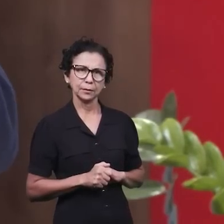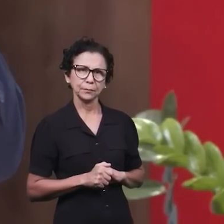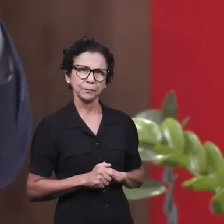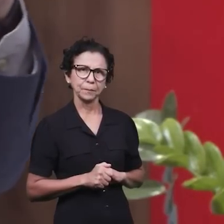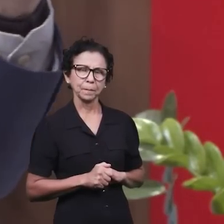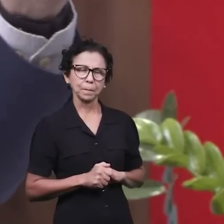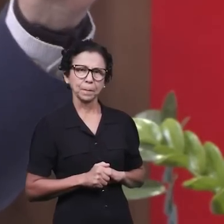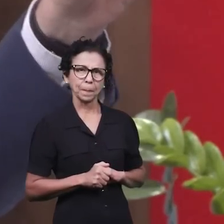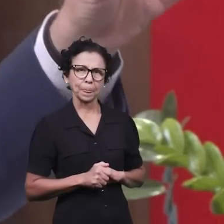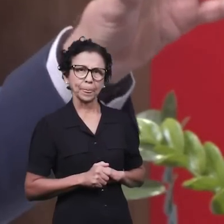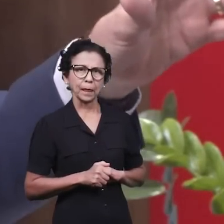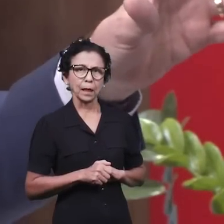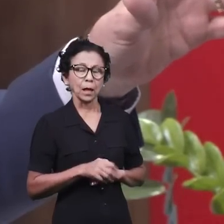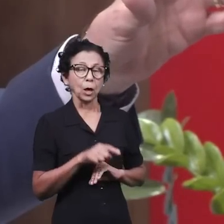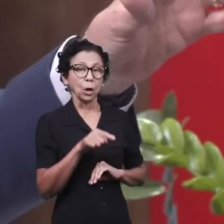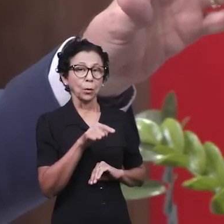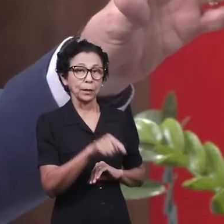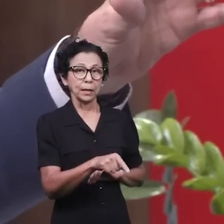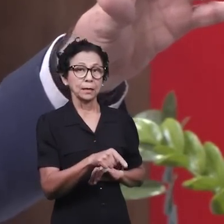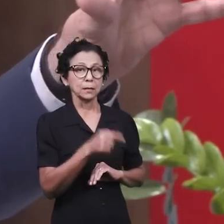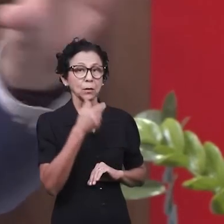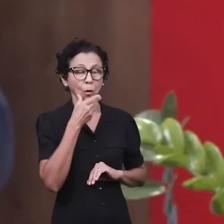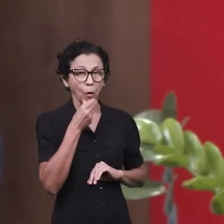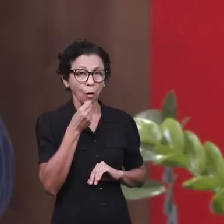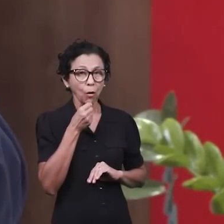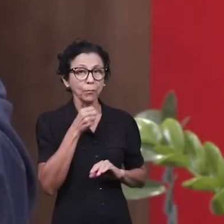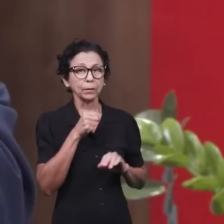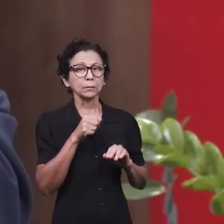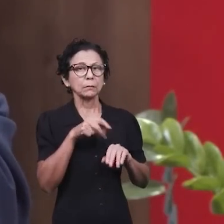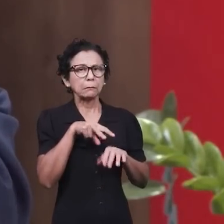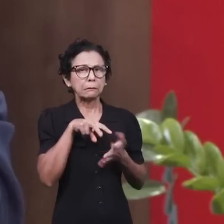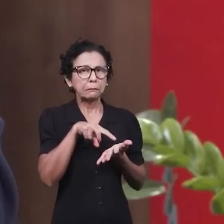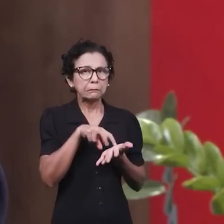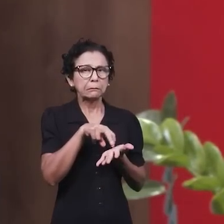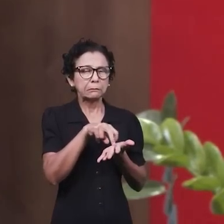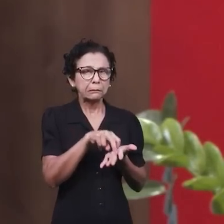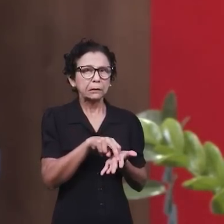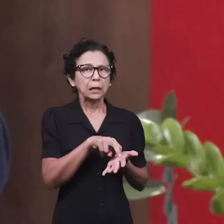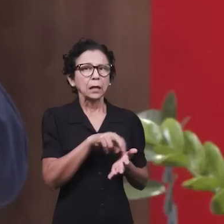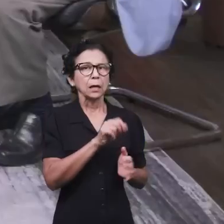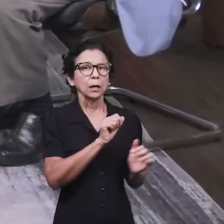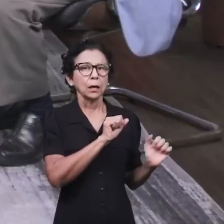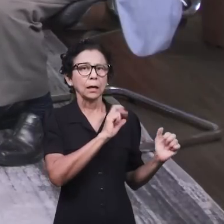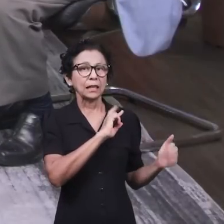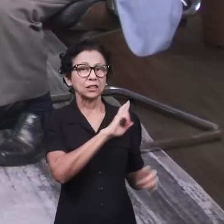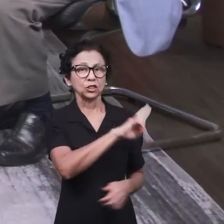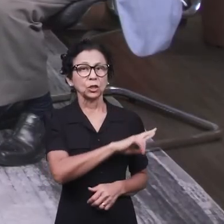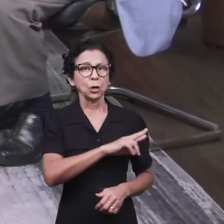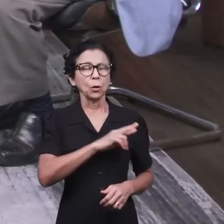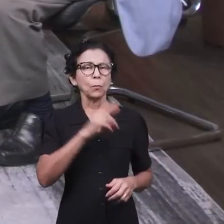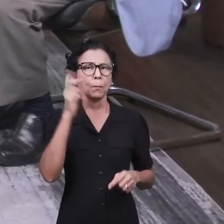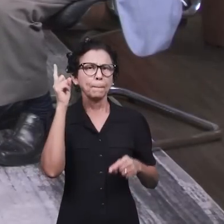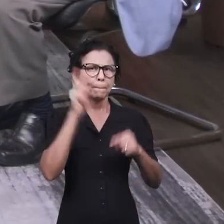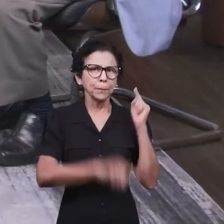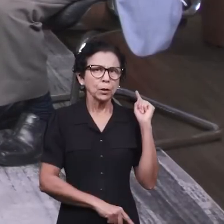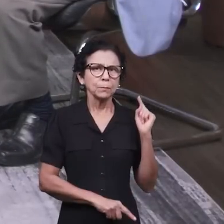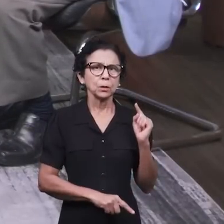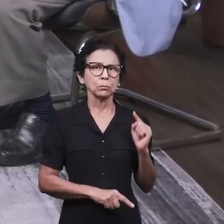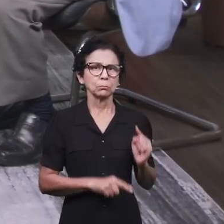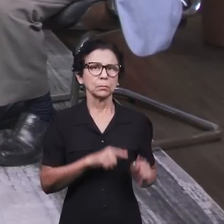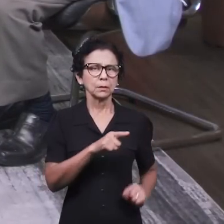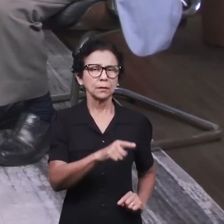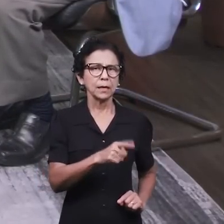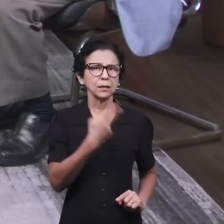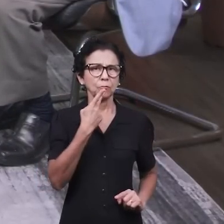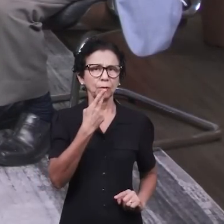de falar no nome de Jesus. Porque curava. Isso aí. Veio a ameaça. Livrava, Porque qual era o